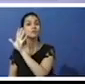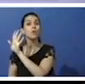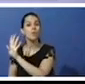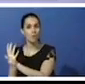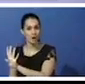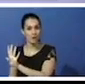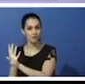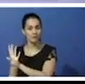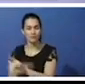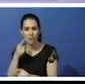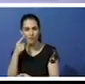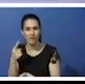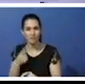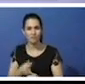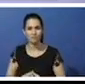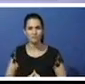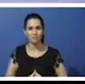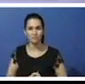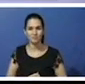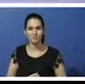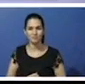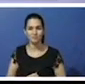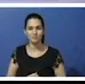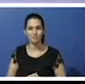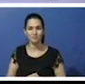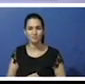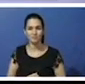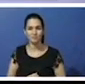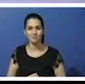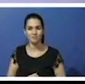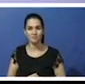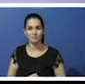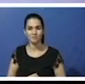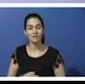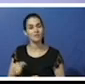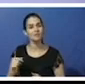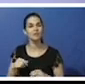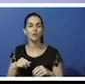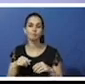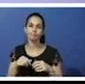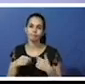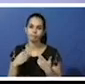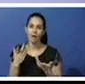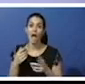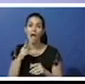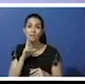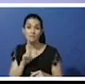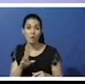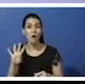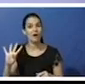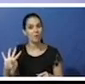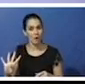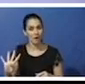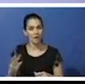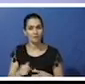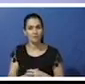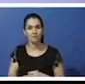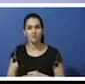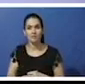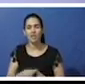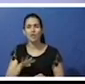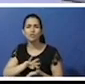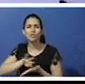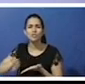4. Vamos ver? Olha lá, ó, ficou com 4. Eu tirei as respostas, pessoal,